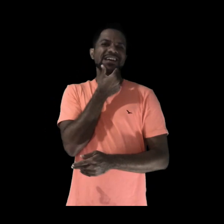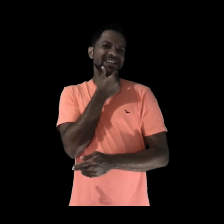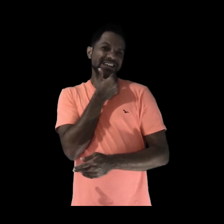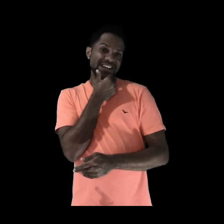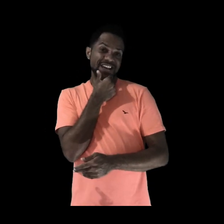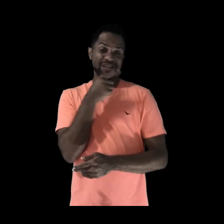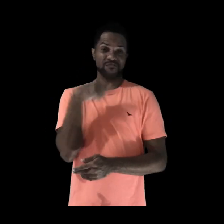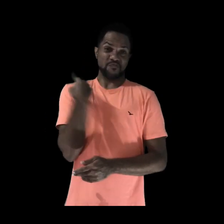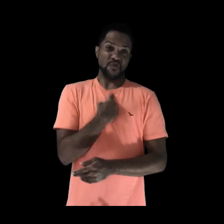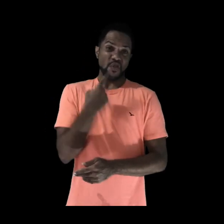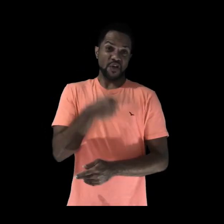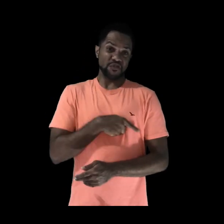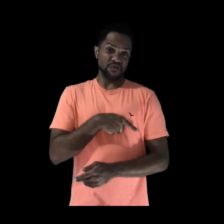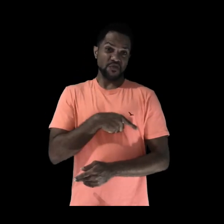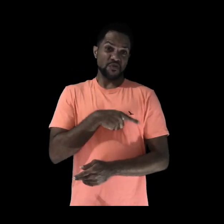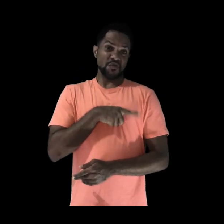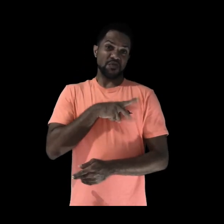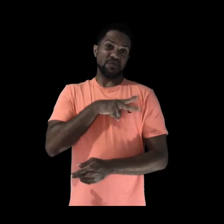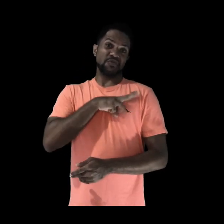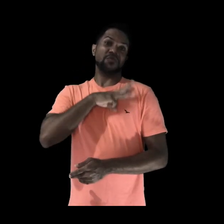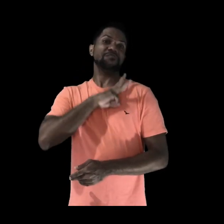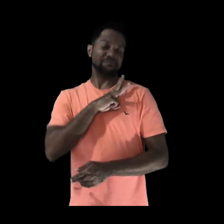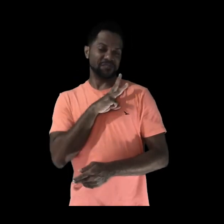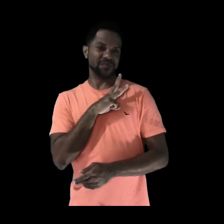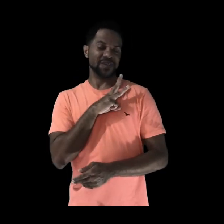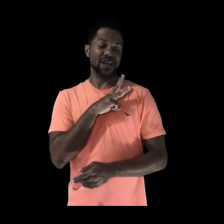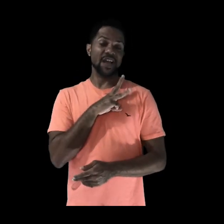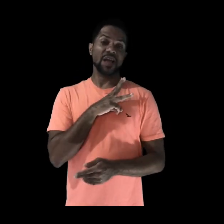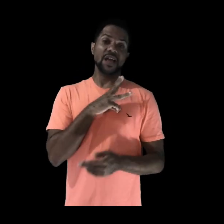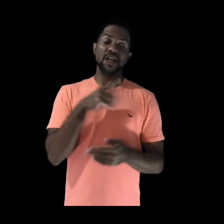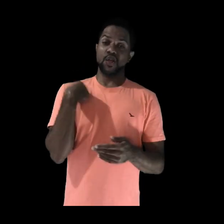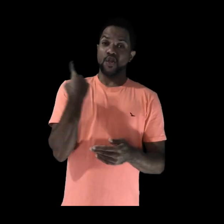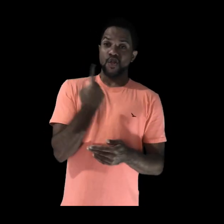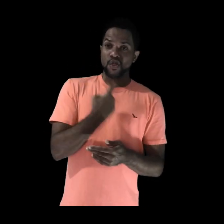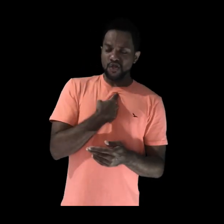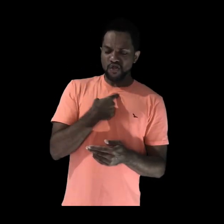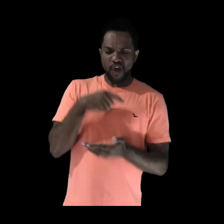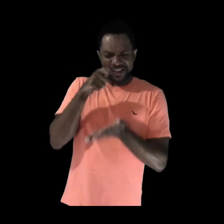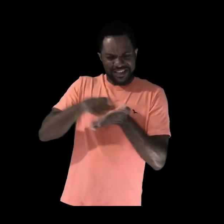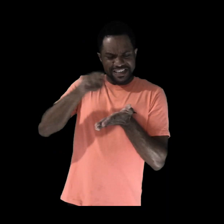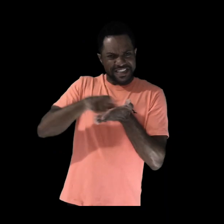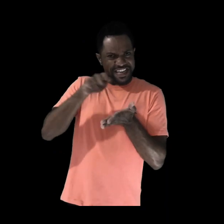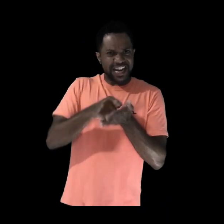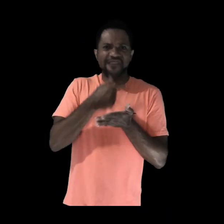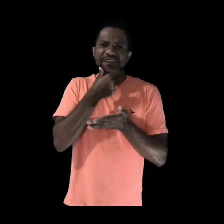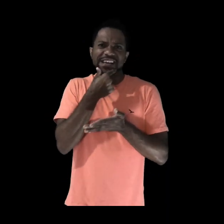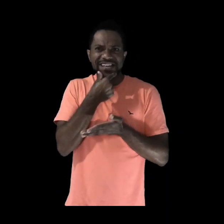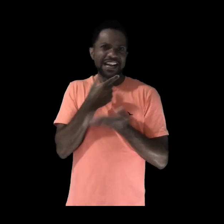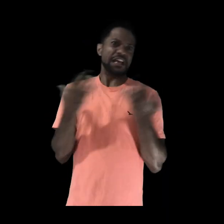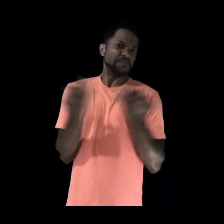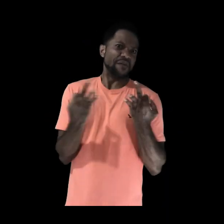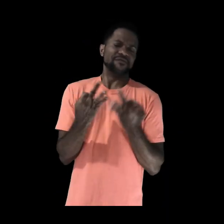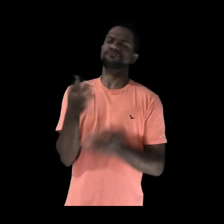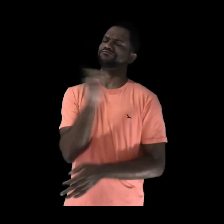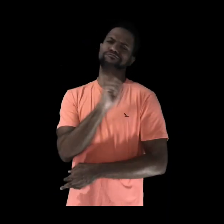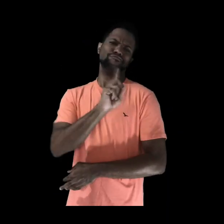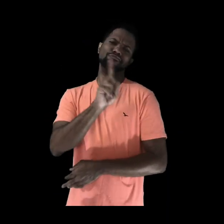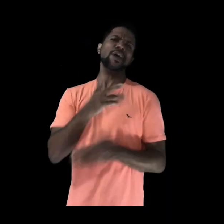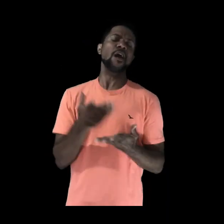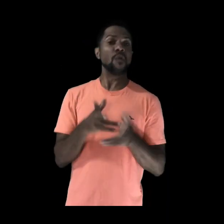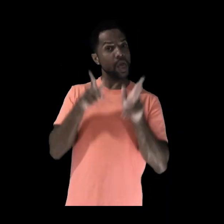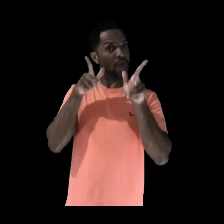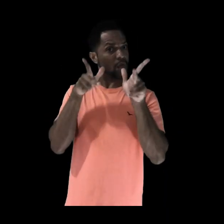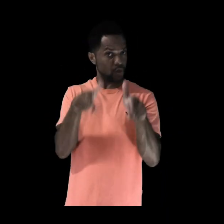nossa vida educacional. Desde o primeiro ano a gente está aprendendo português. Está aprendendo inglês. E a gente não escreve inglês às